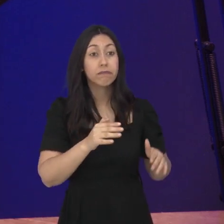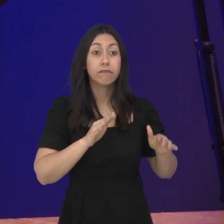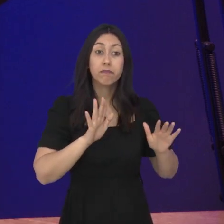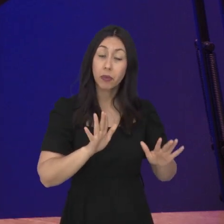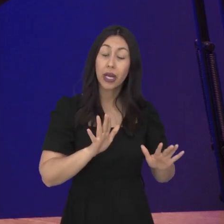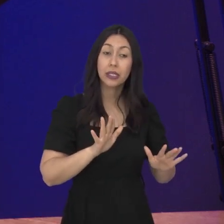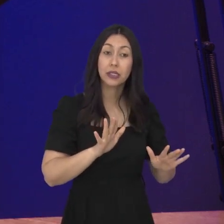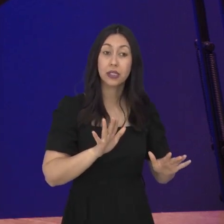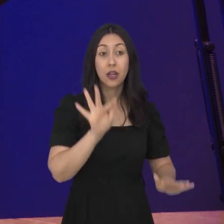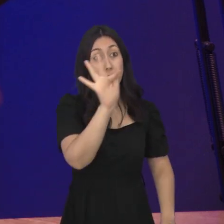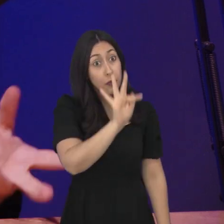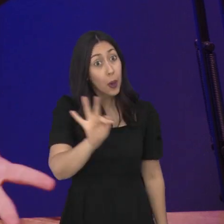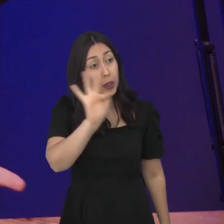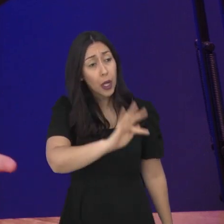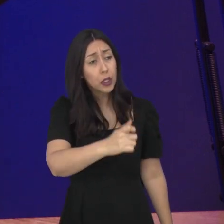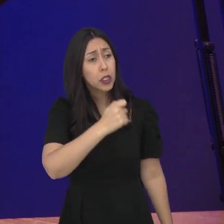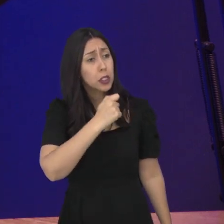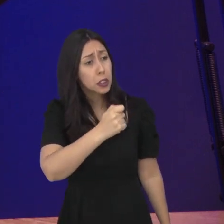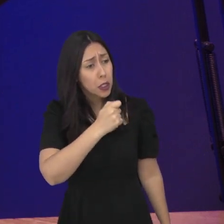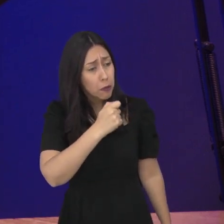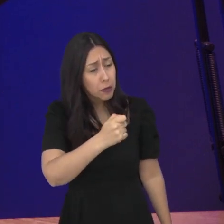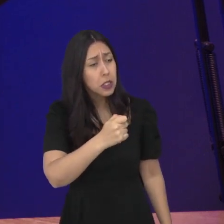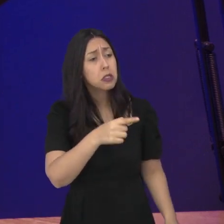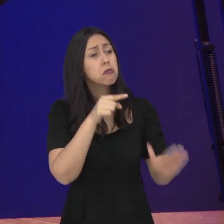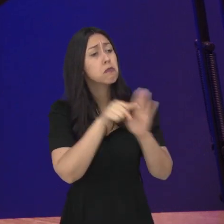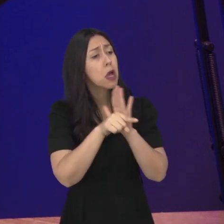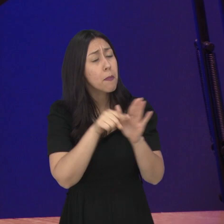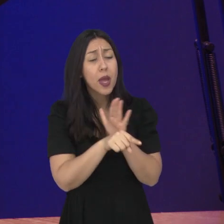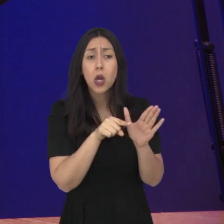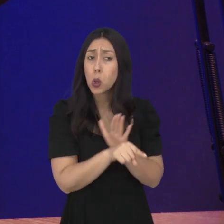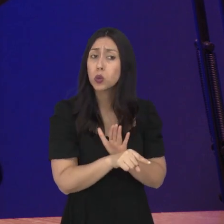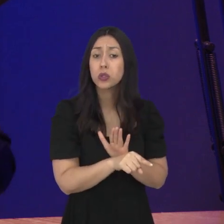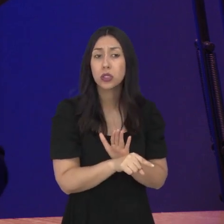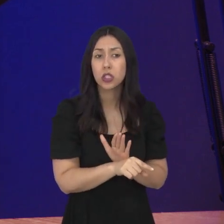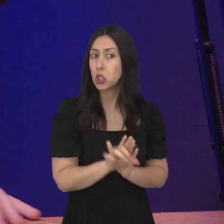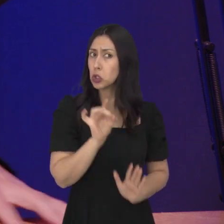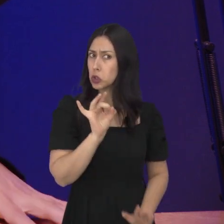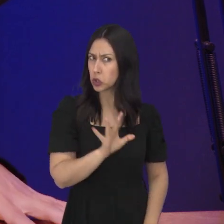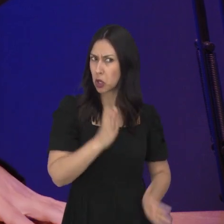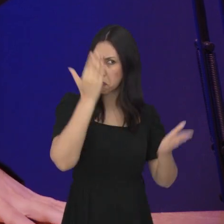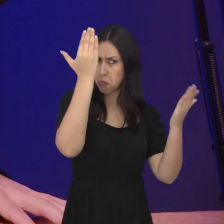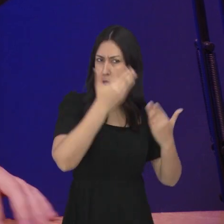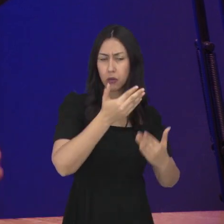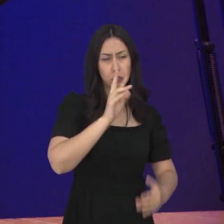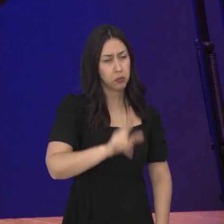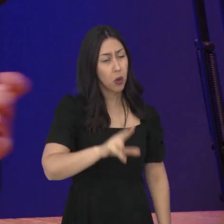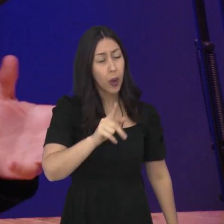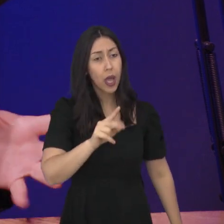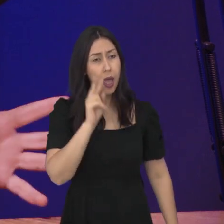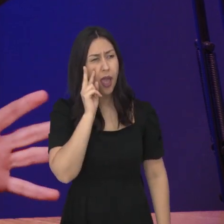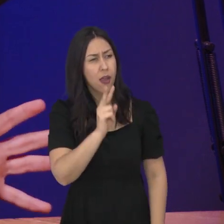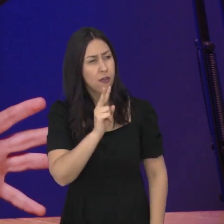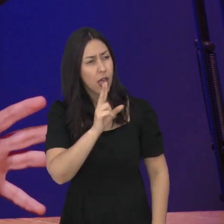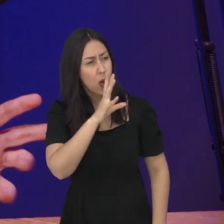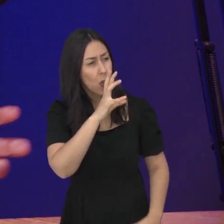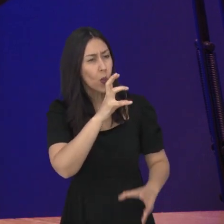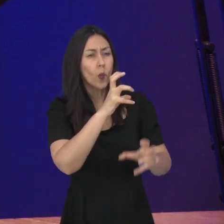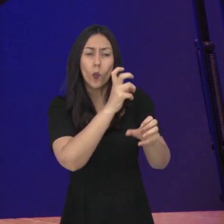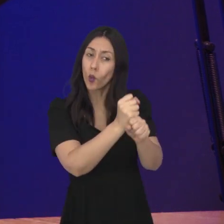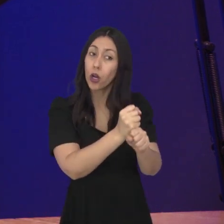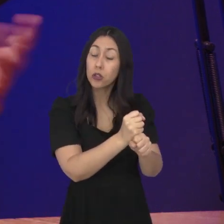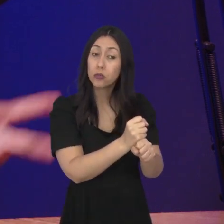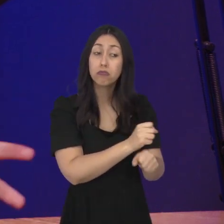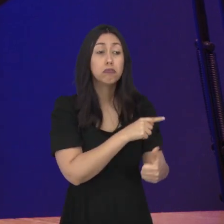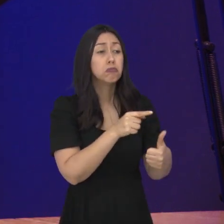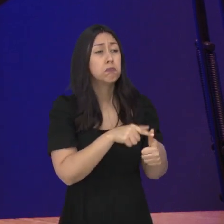as universidades entrevistam os alunos, então é mais essa questão, você não é só a prova, né? Eles veem o aluno como um todo, né?